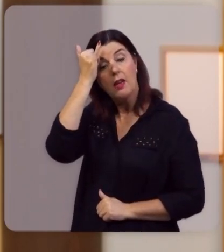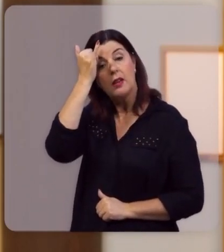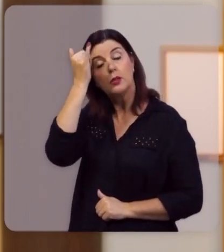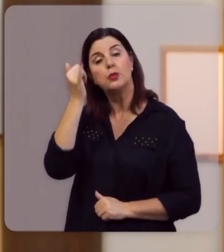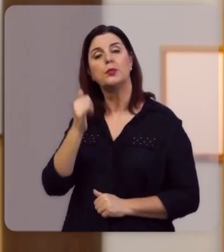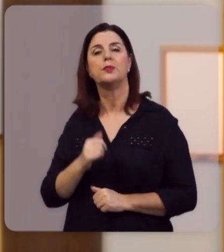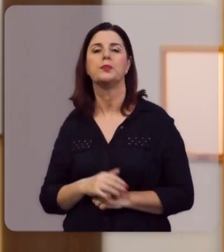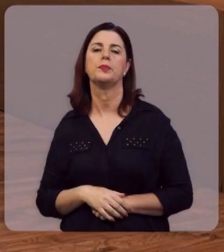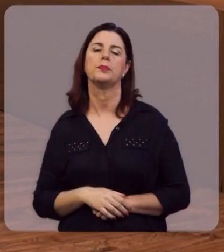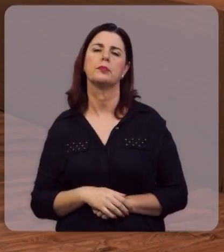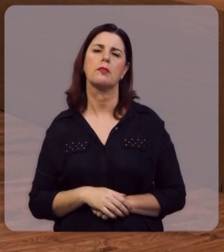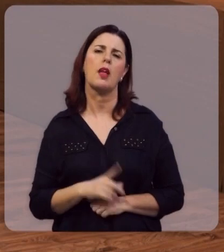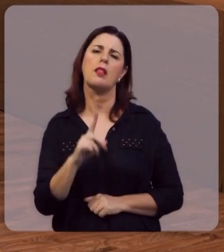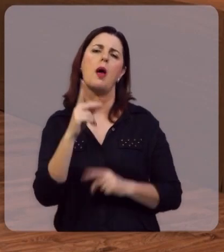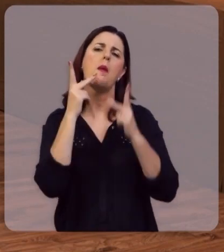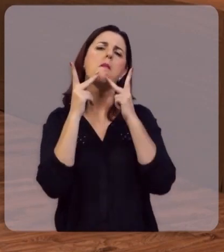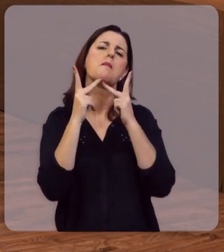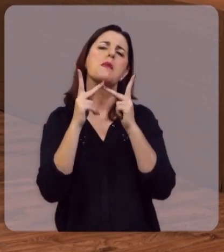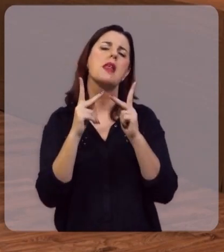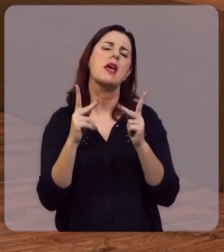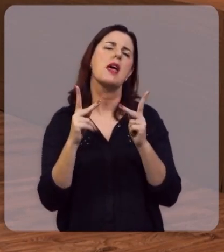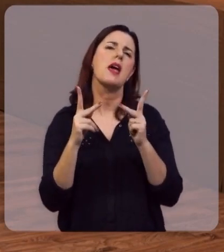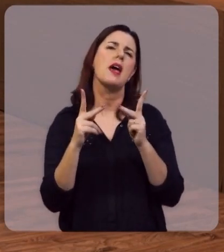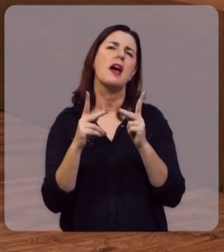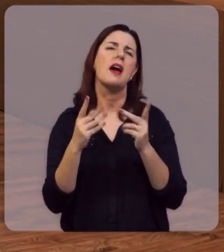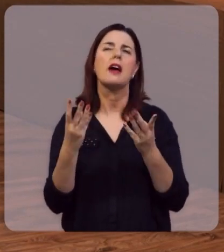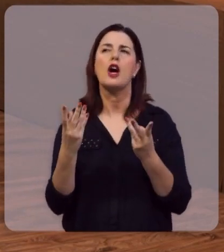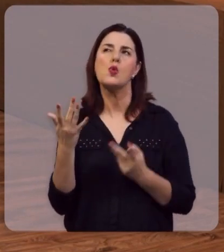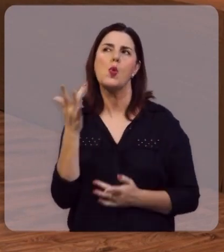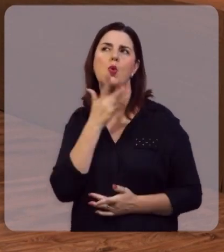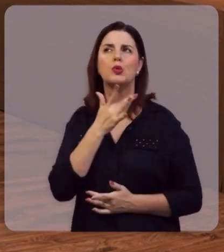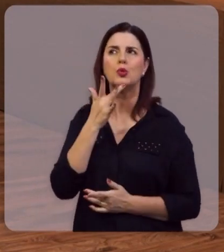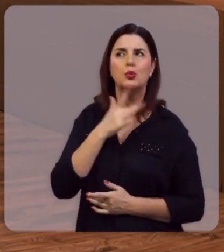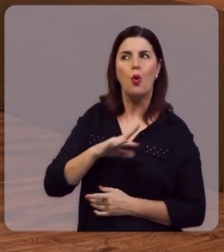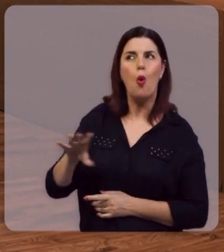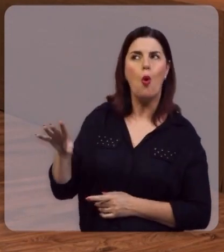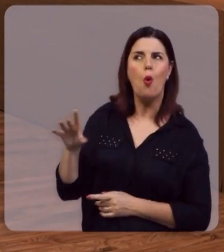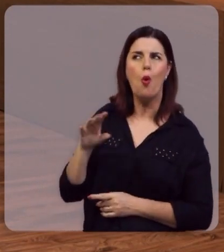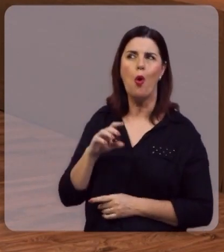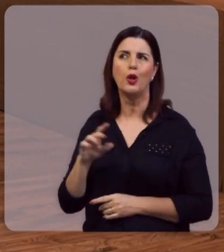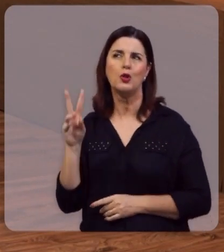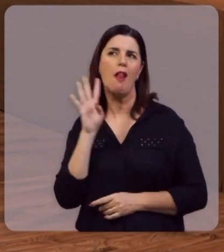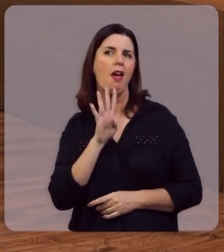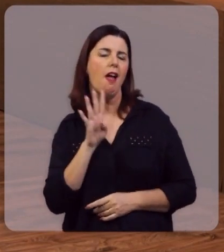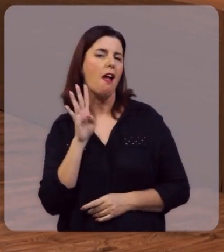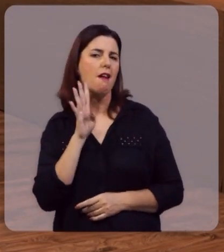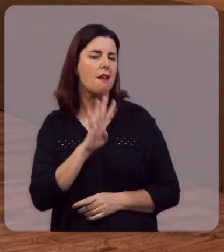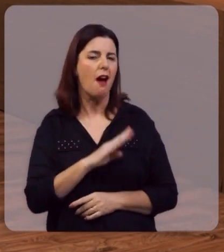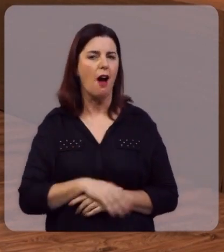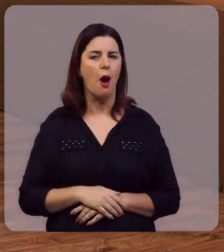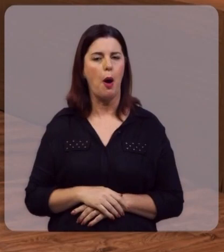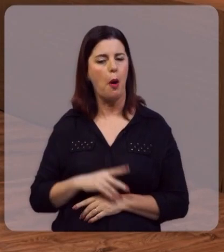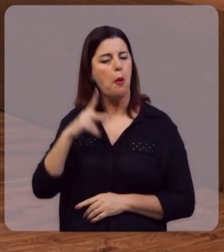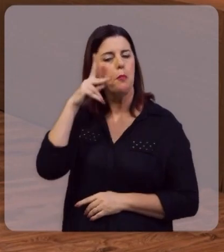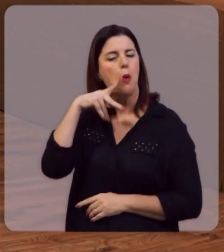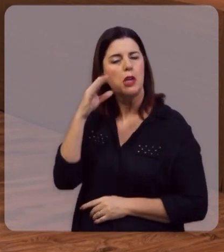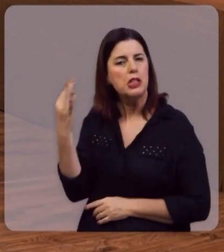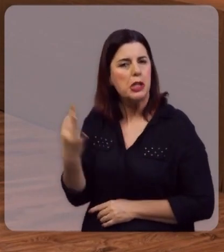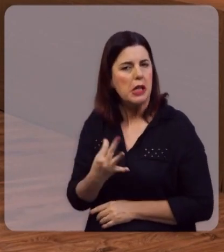arrependimento. Ele não prega uma mensagem palatável, ele não usa o método do